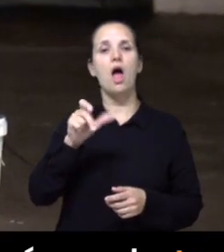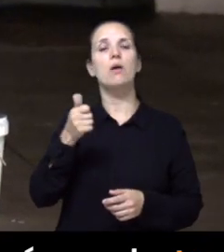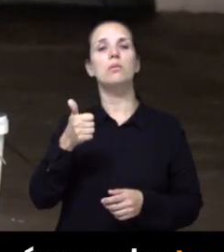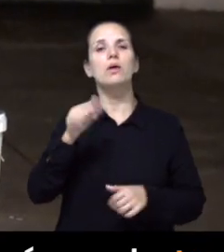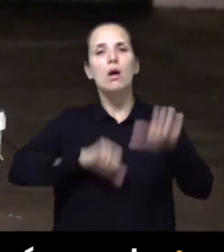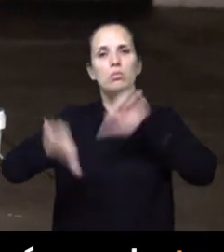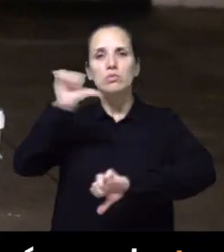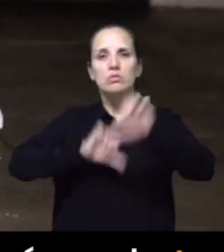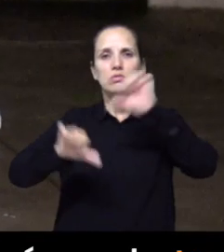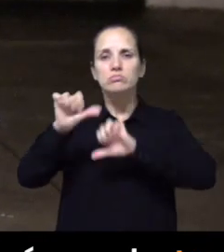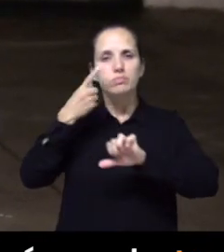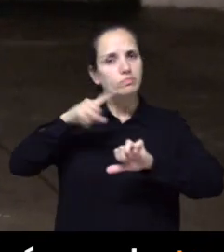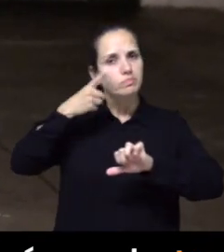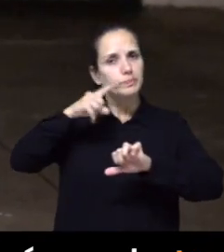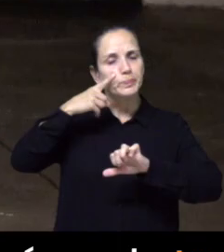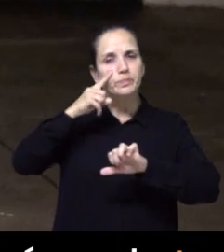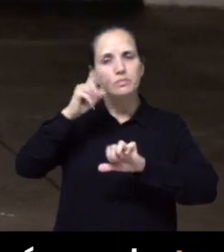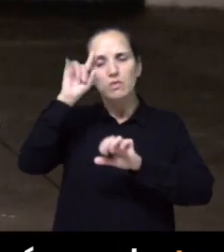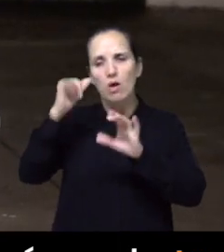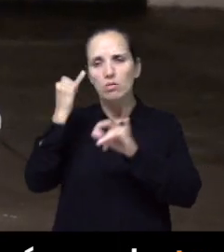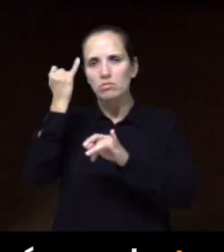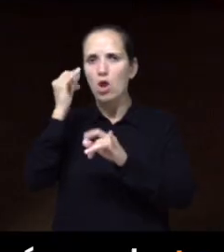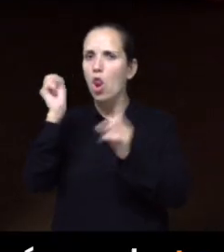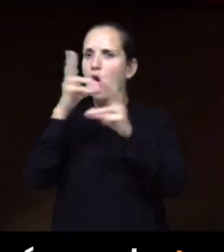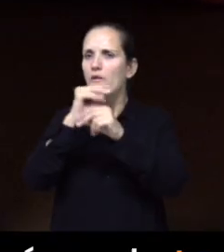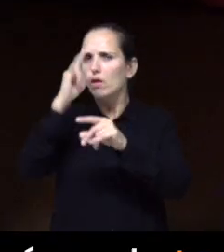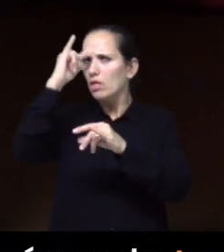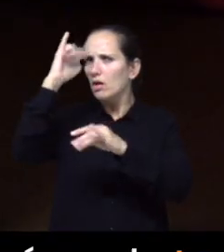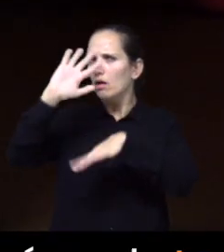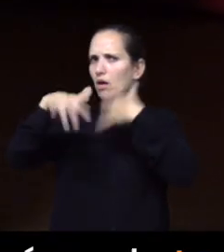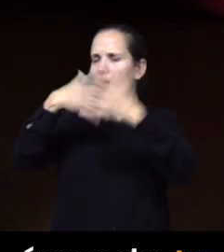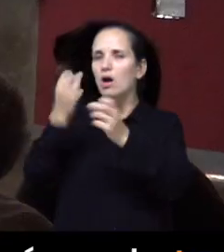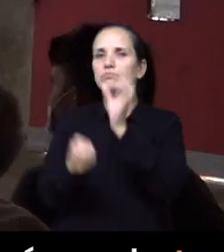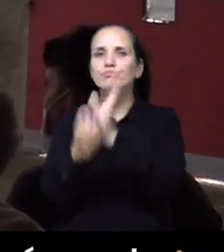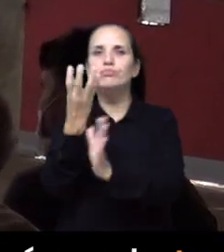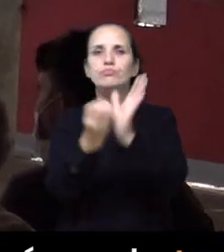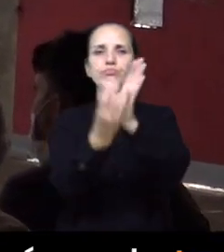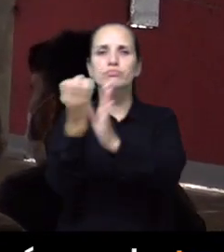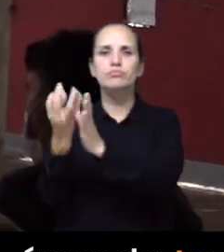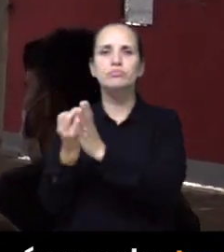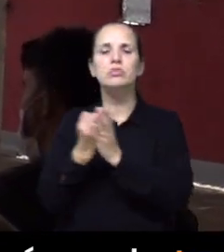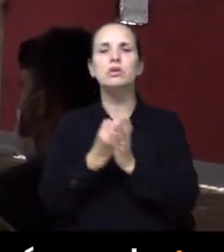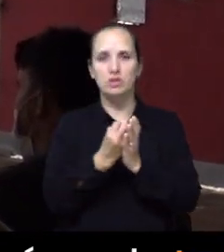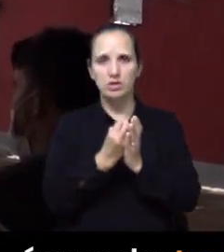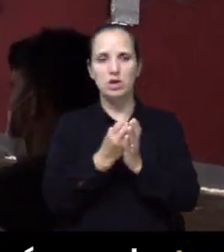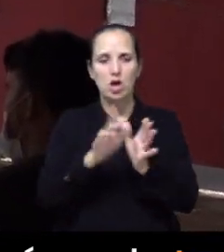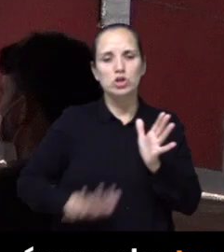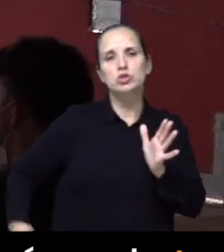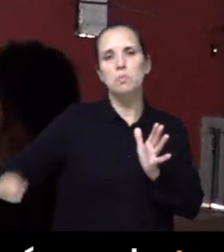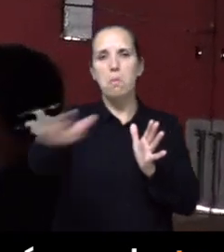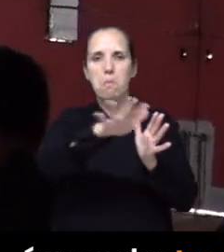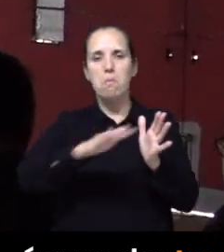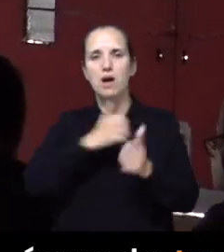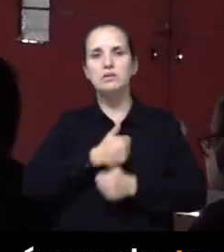O Agite Lab é um laboratório de experimentações contemporâneas, criador e impulsionador de novas tendências e ideias criativas